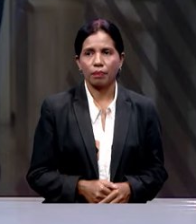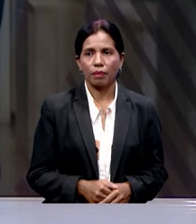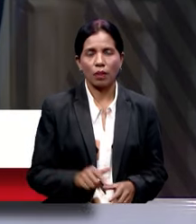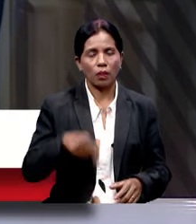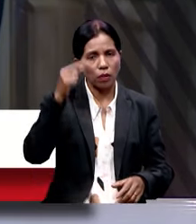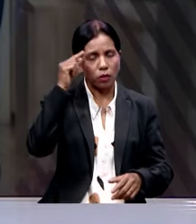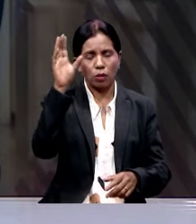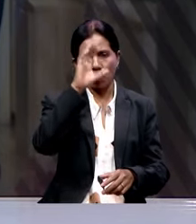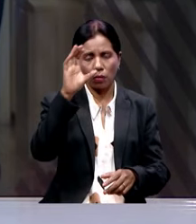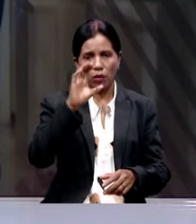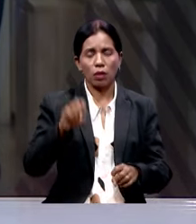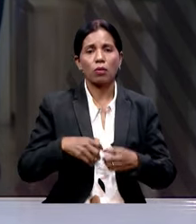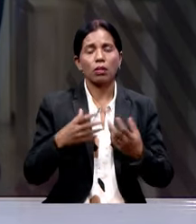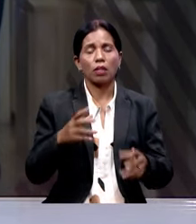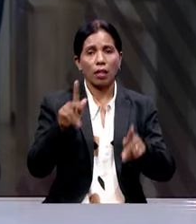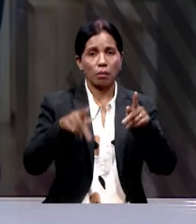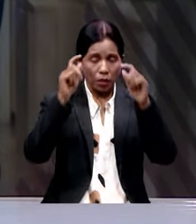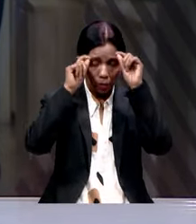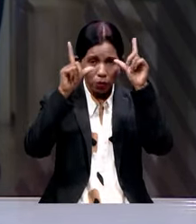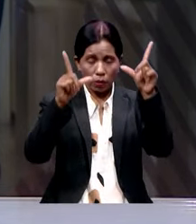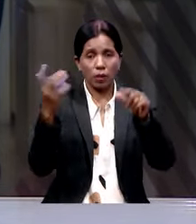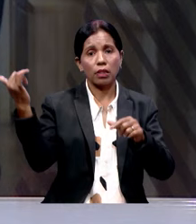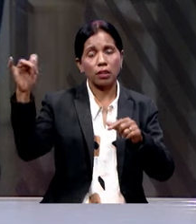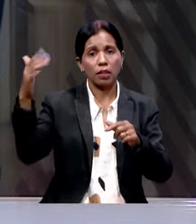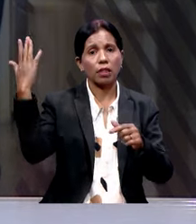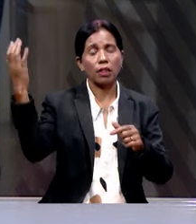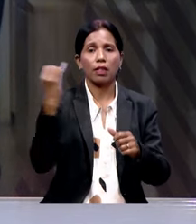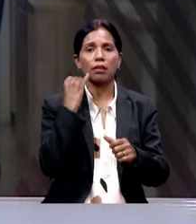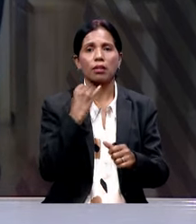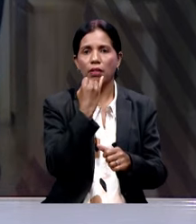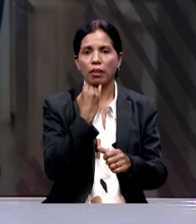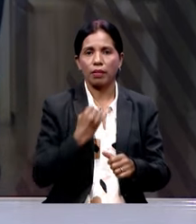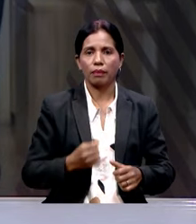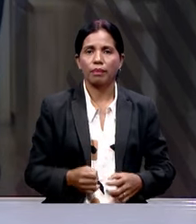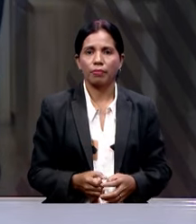governo se busca solução para Timor-Leste e Israel.